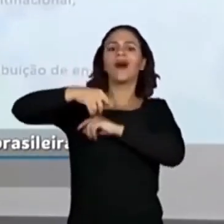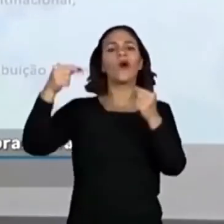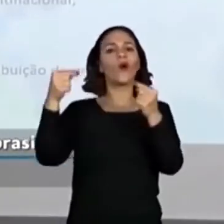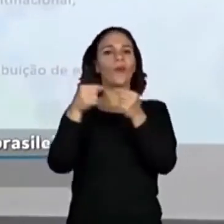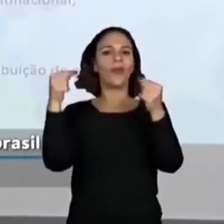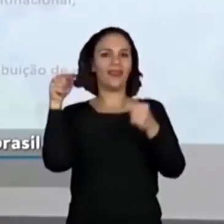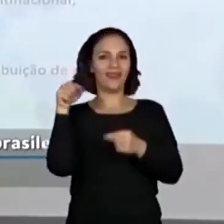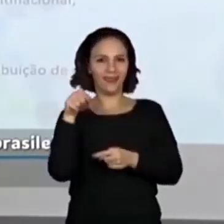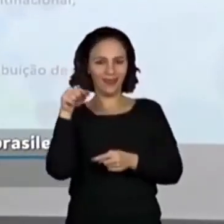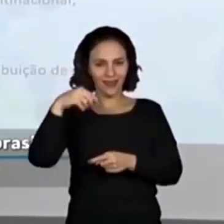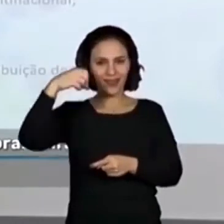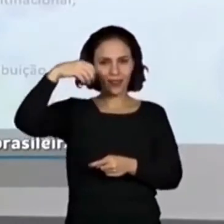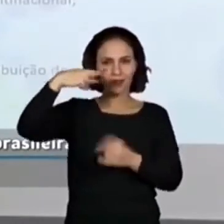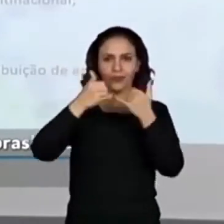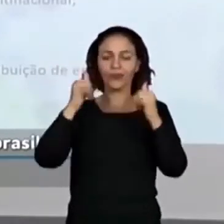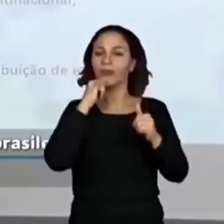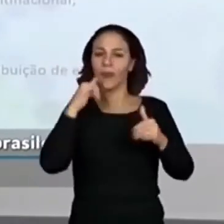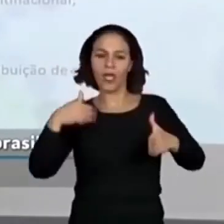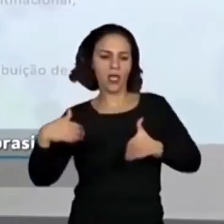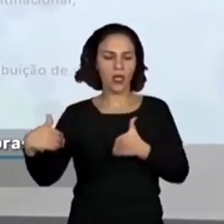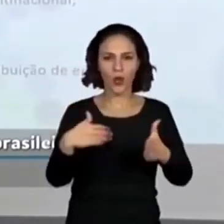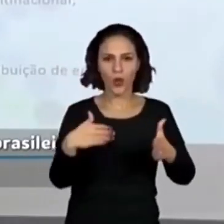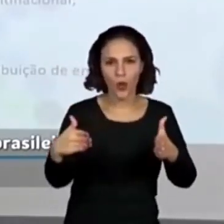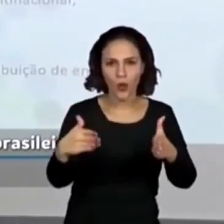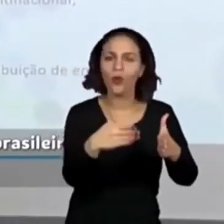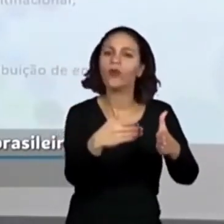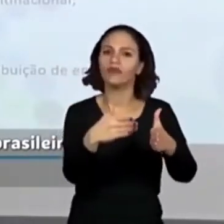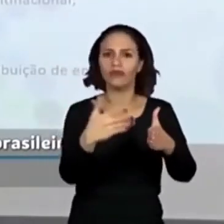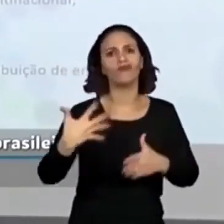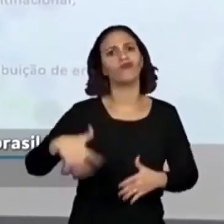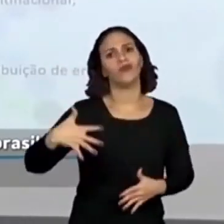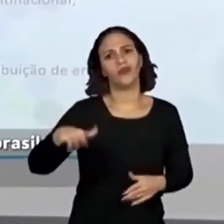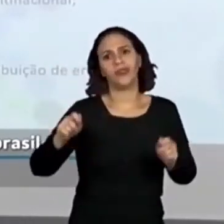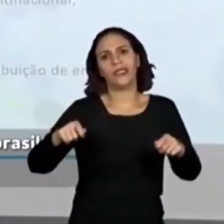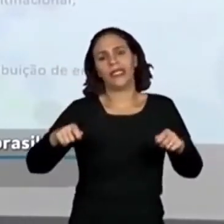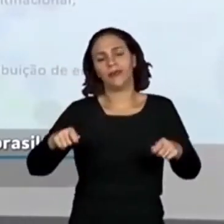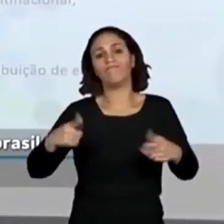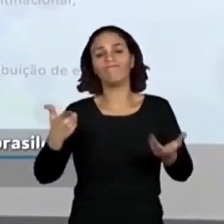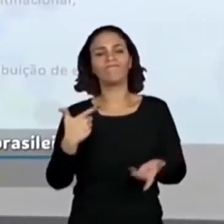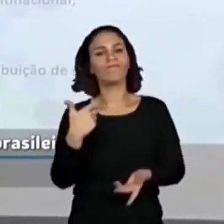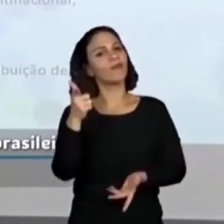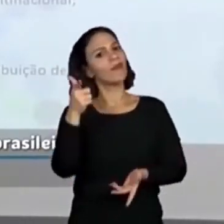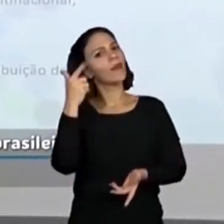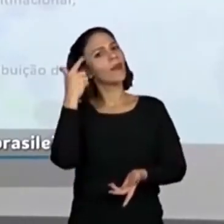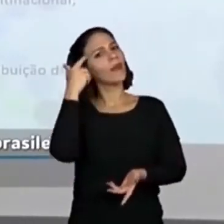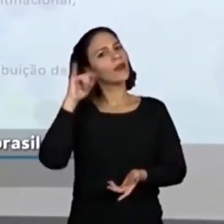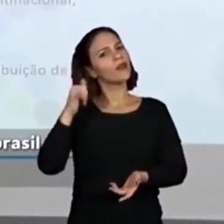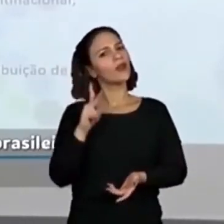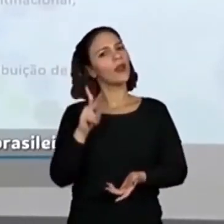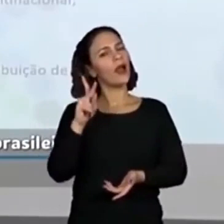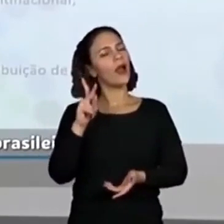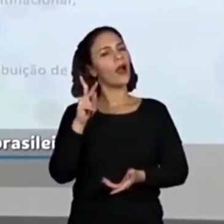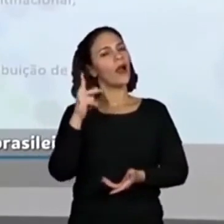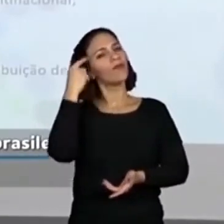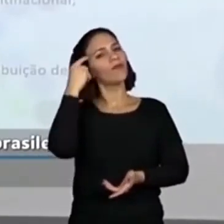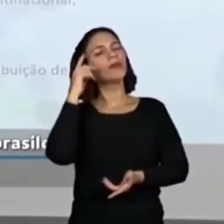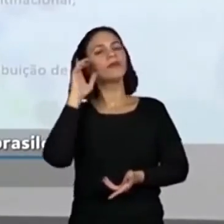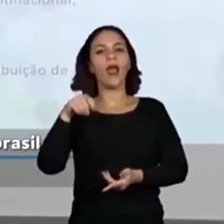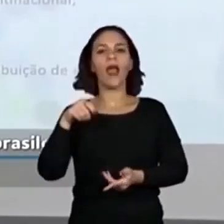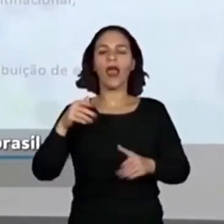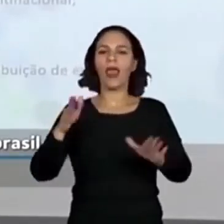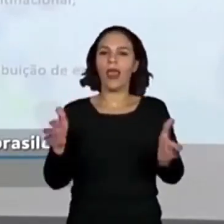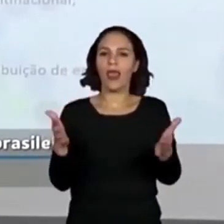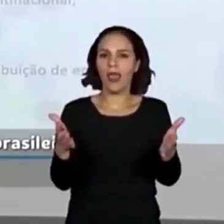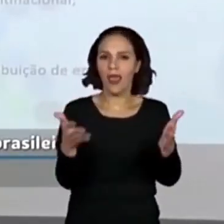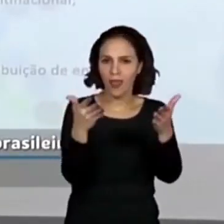potencial dos rios brasileiros é muito grande, e Juscelino começa a investir. Logicamente, todo